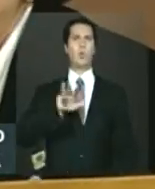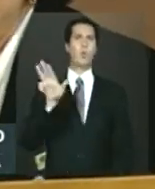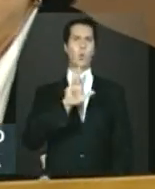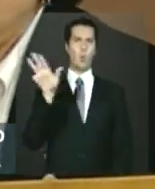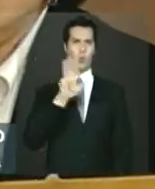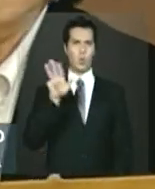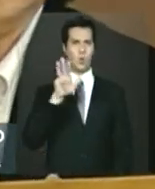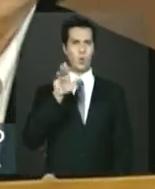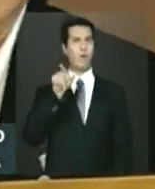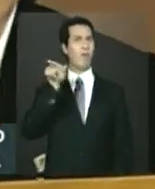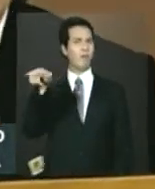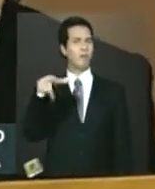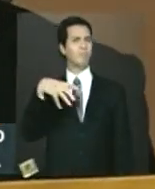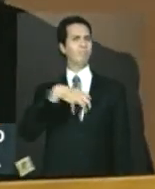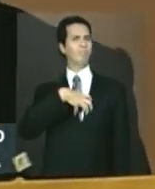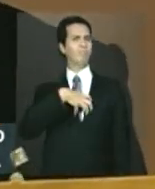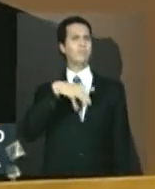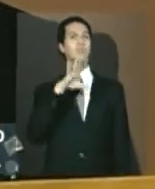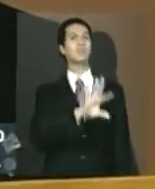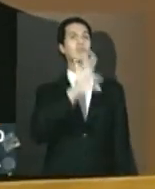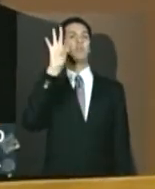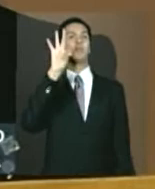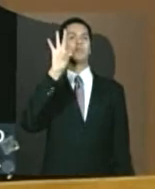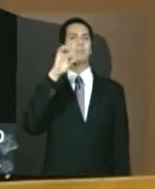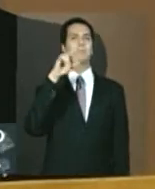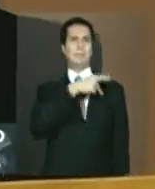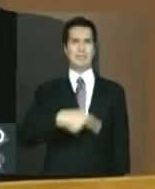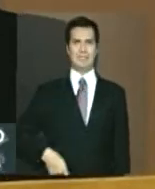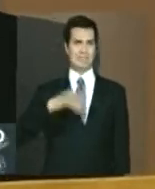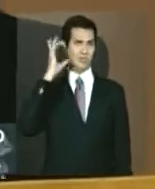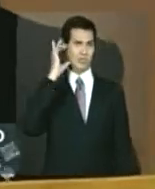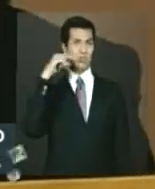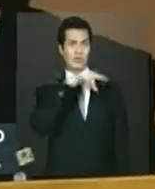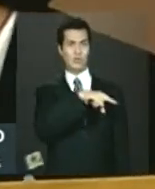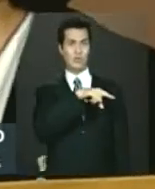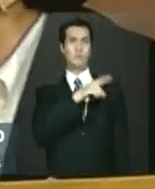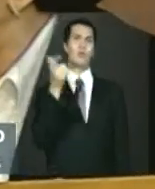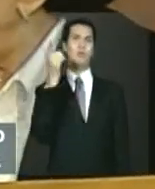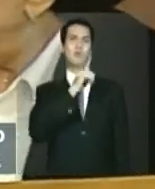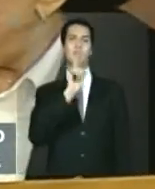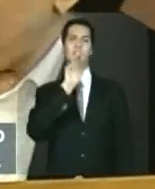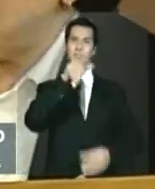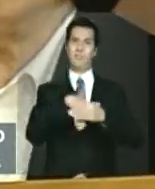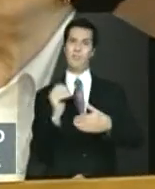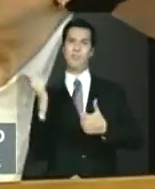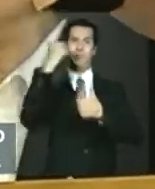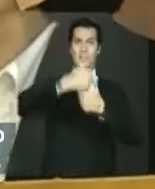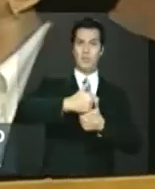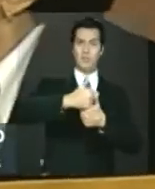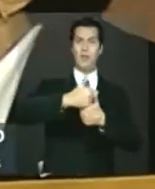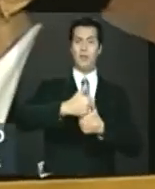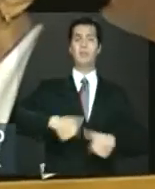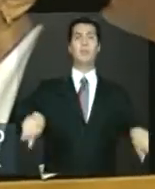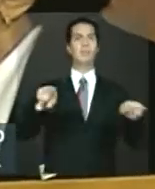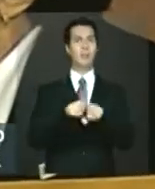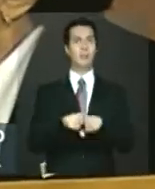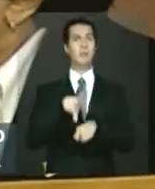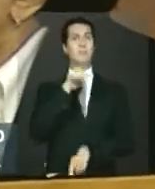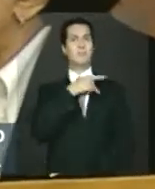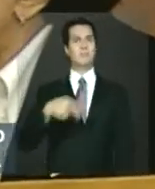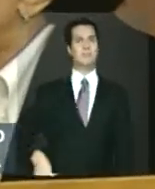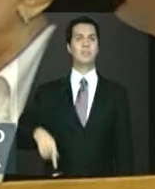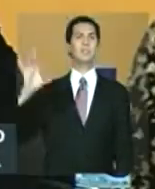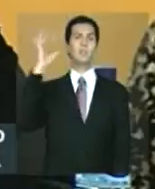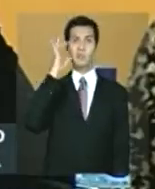sensibilidade de escolher a presidenta Dilma para ser a nossa candidata a presidenta Dilma teve